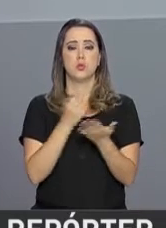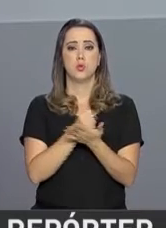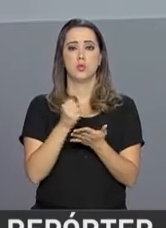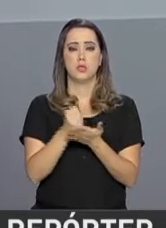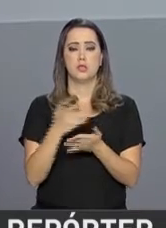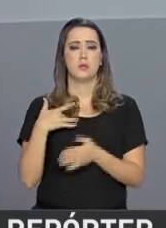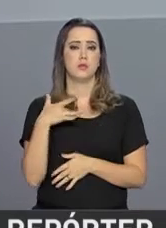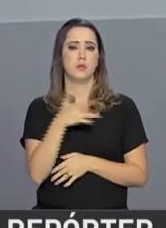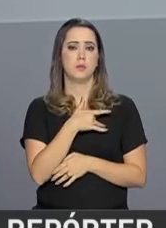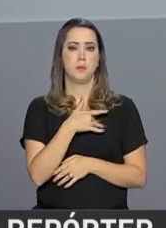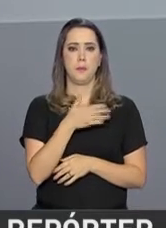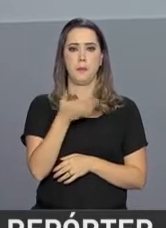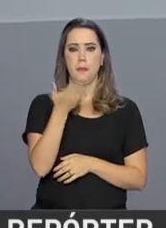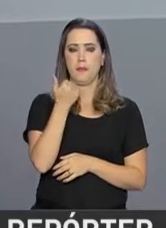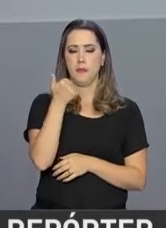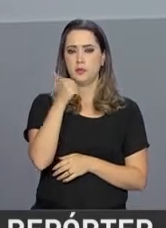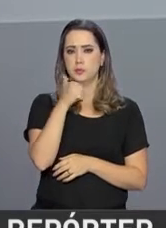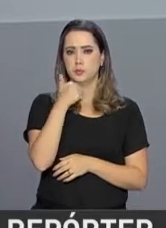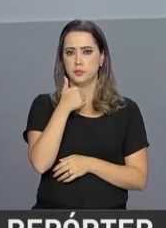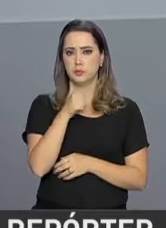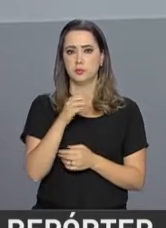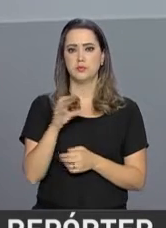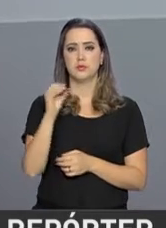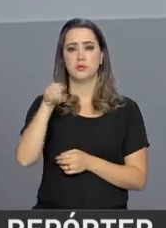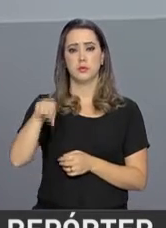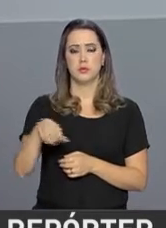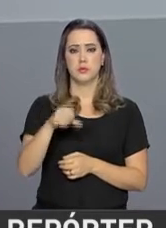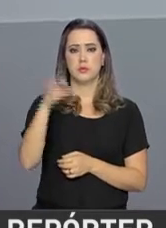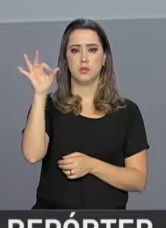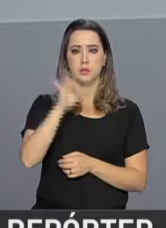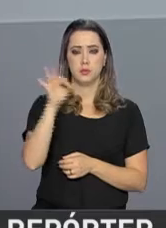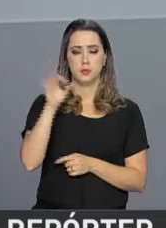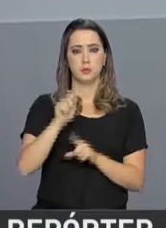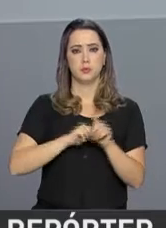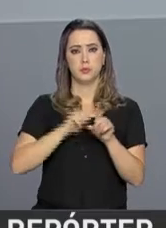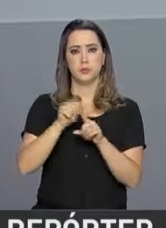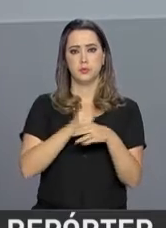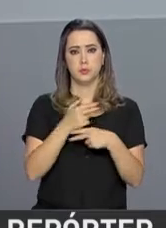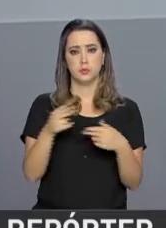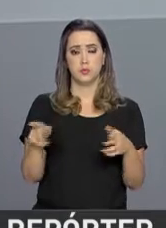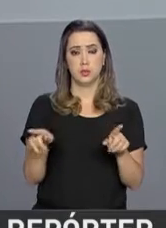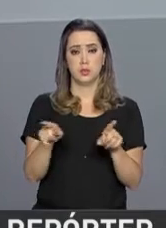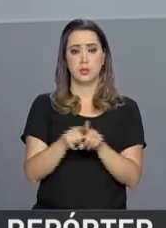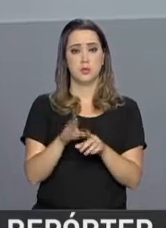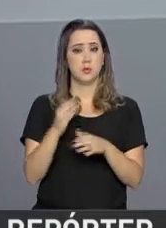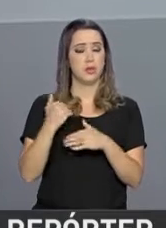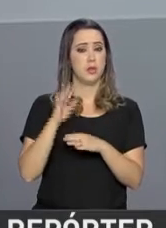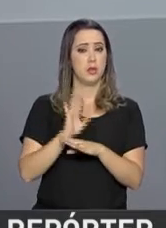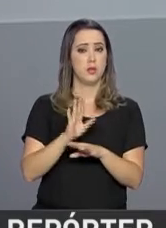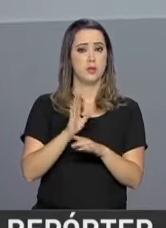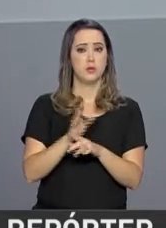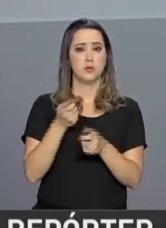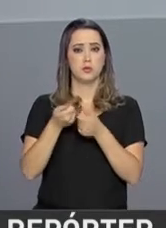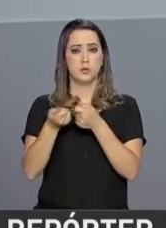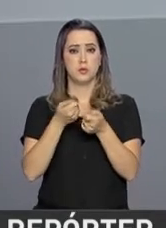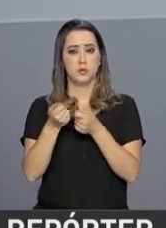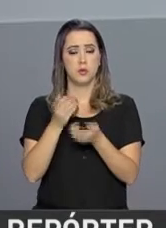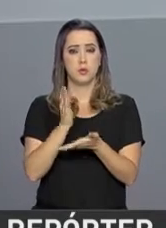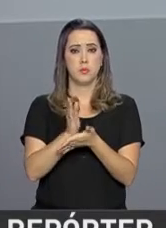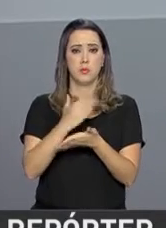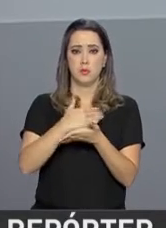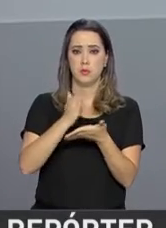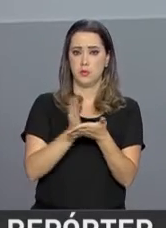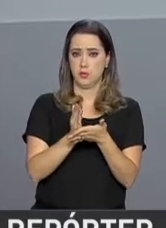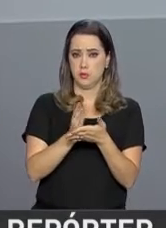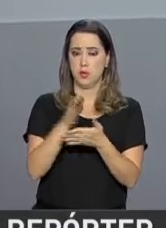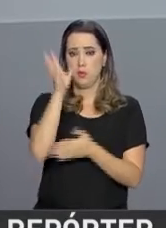grupo alimentação e bebidas variou 0,9 por cento no mês e os produtos na gôndola que ajudaram a segurar o índice foram